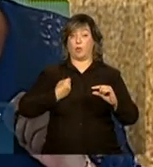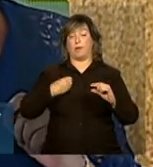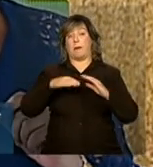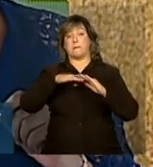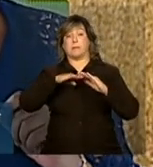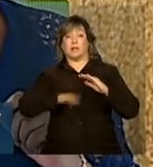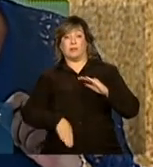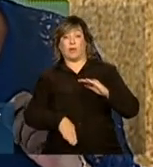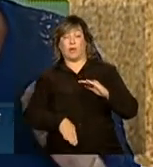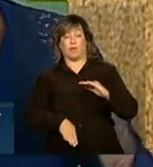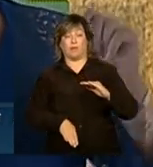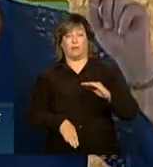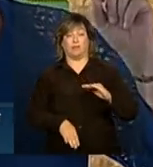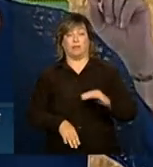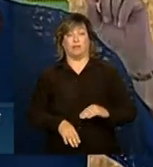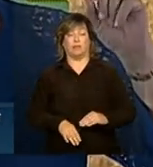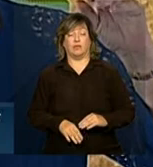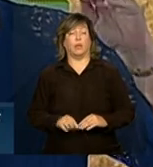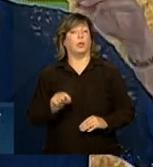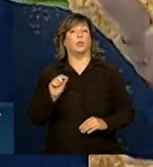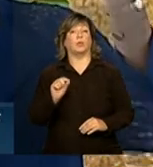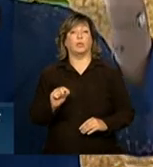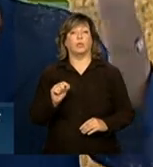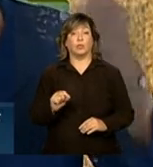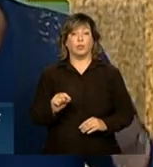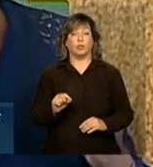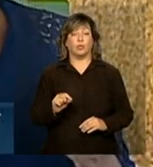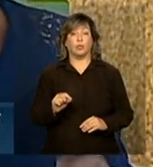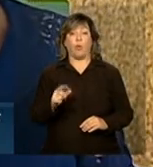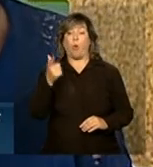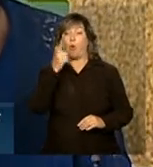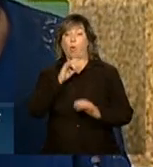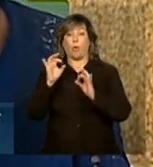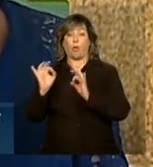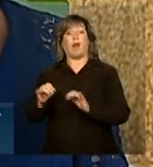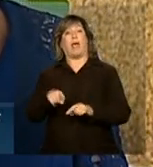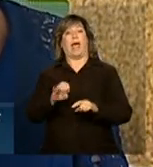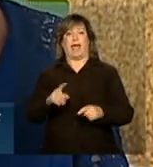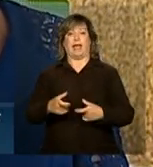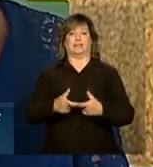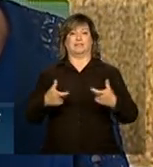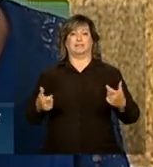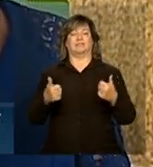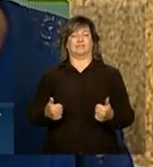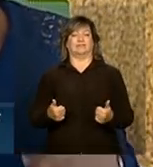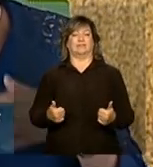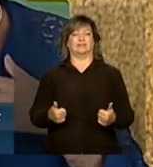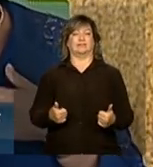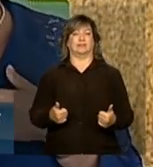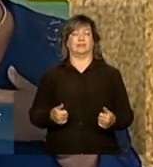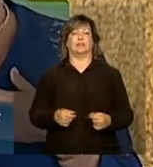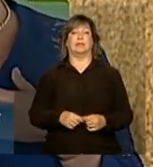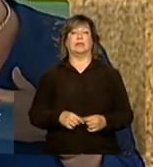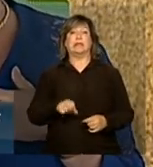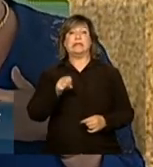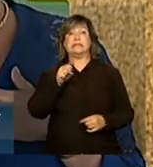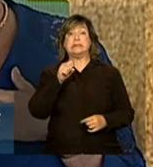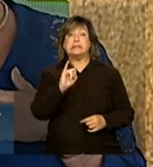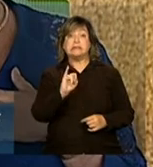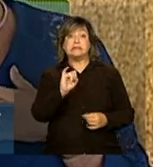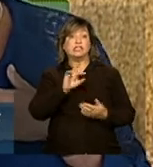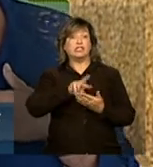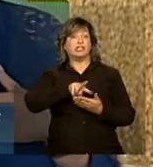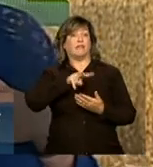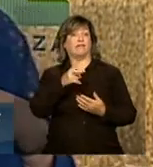menor do que ocorreu, é sucesso. Se você, ao